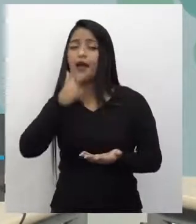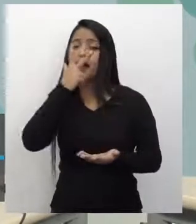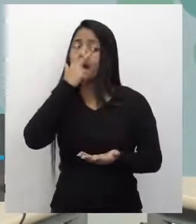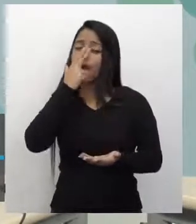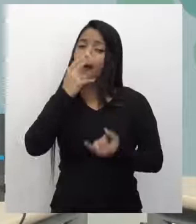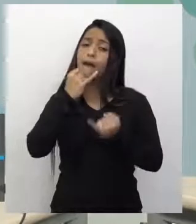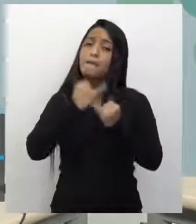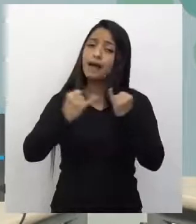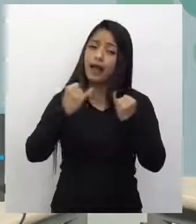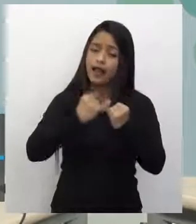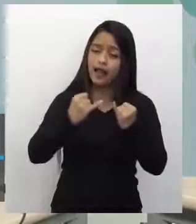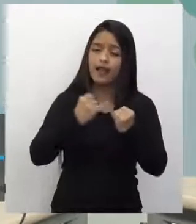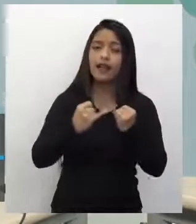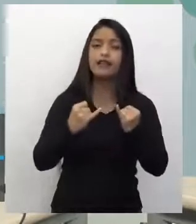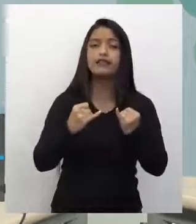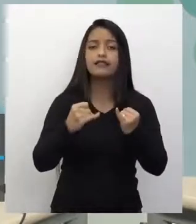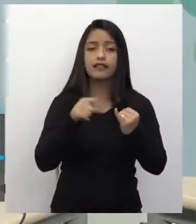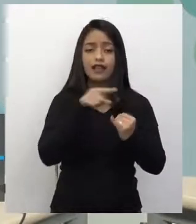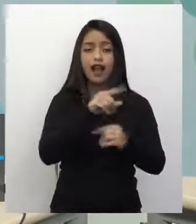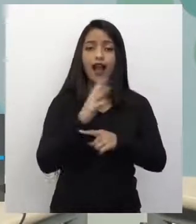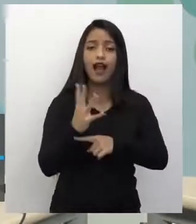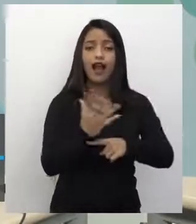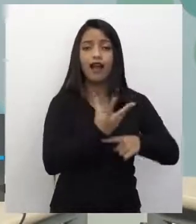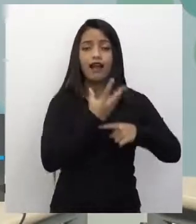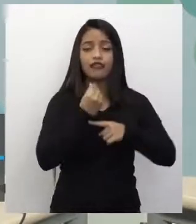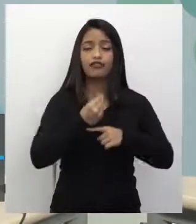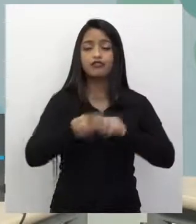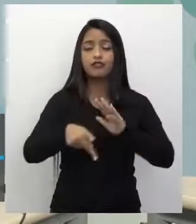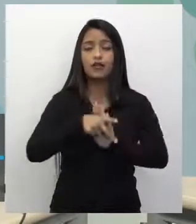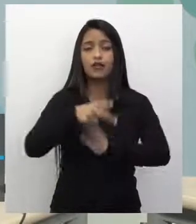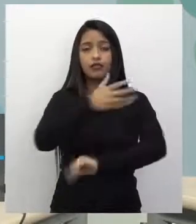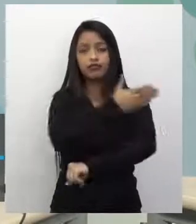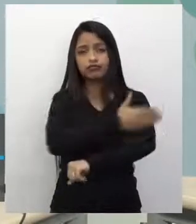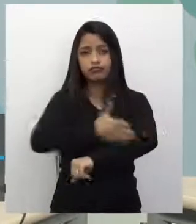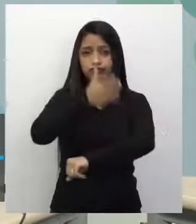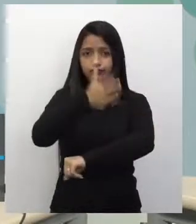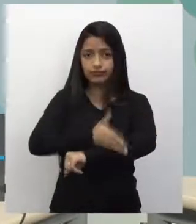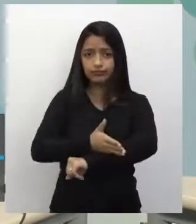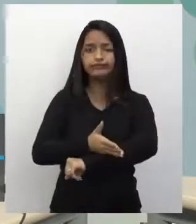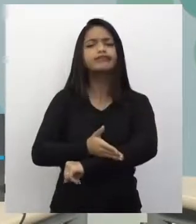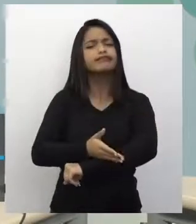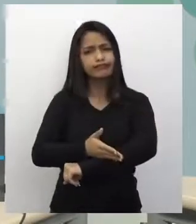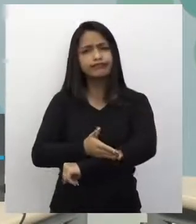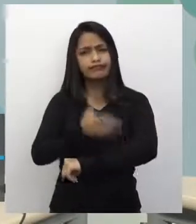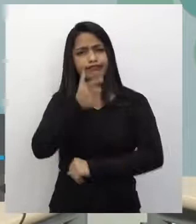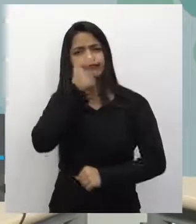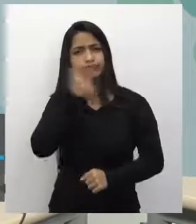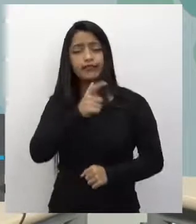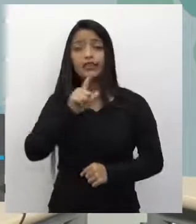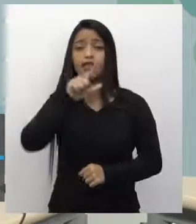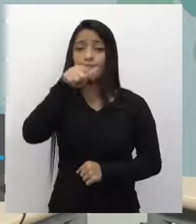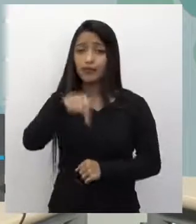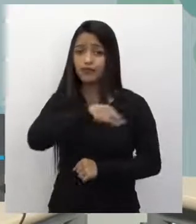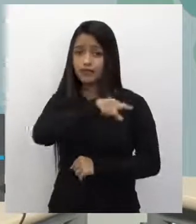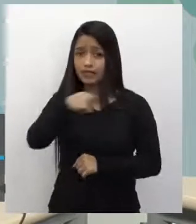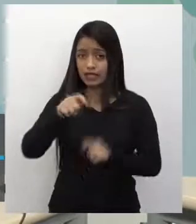comédia dell'arte desenvolveu já na Idade Média, tá? É bem interessante. Dê uma pesquisadinha depois, se vocês